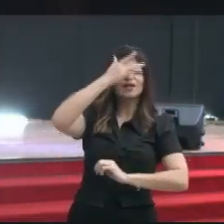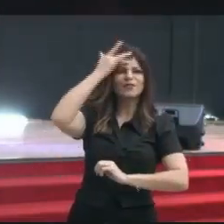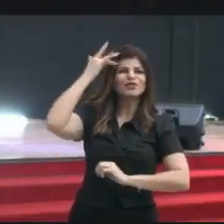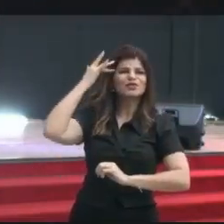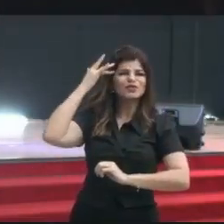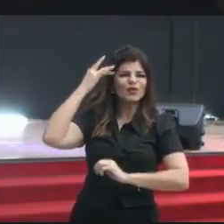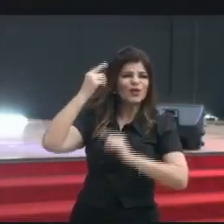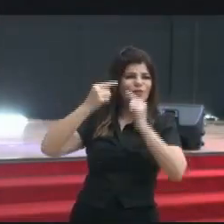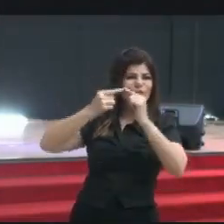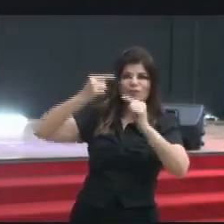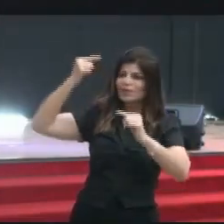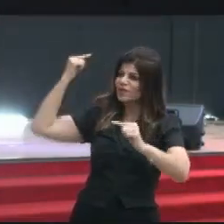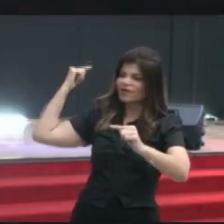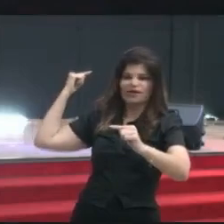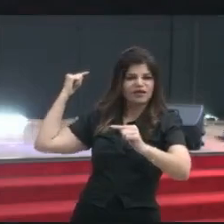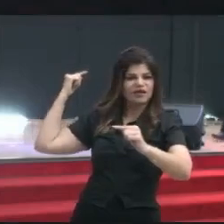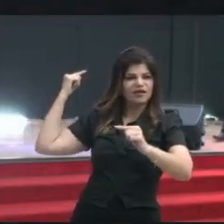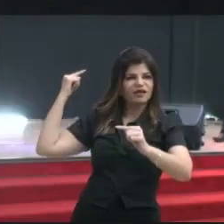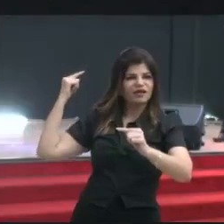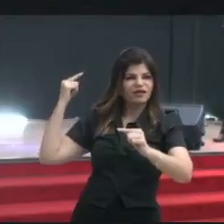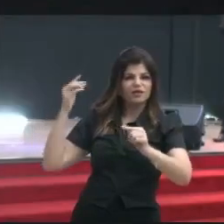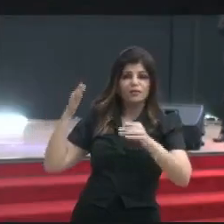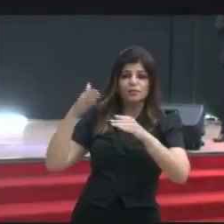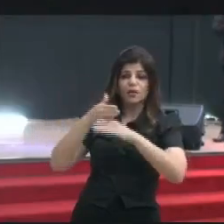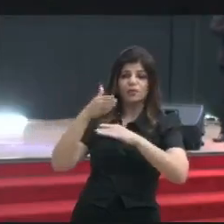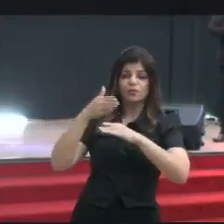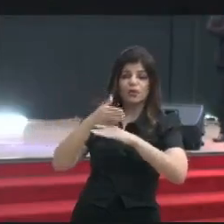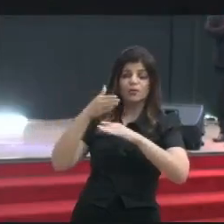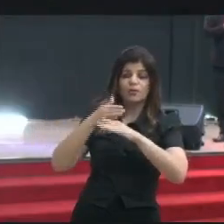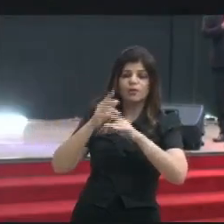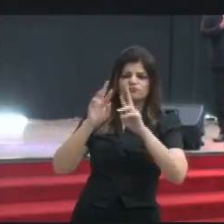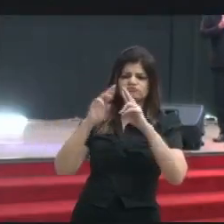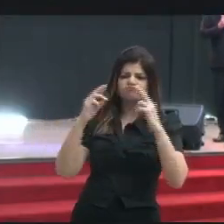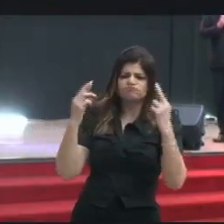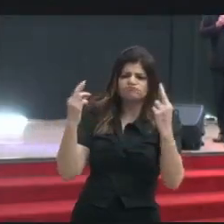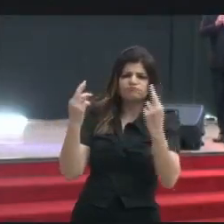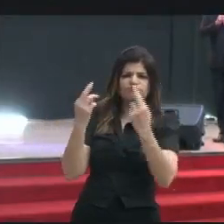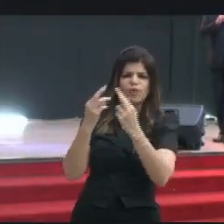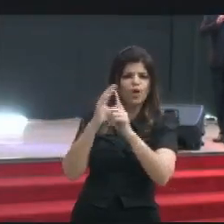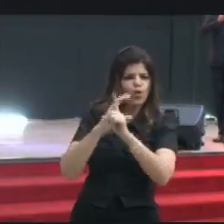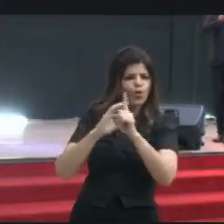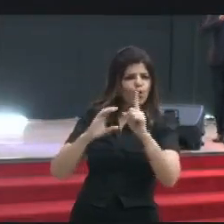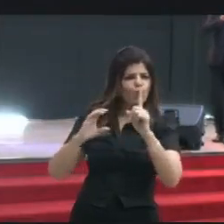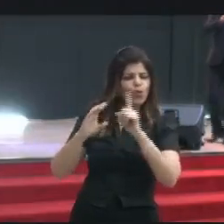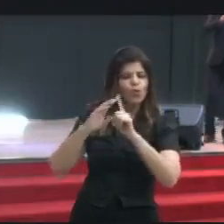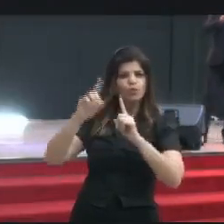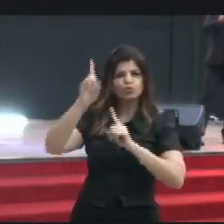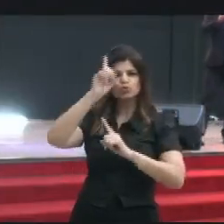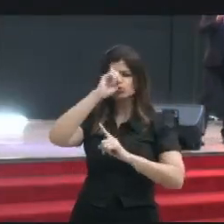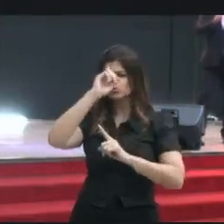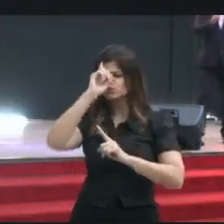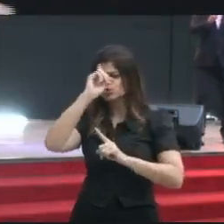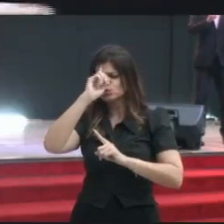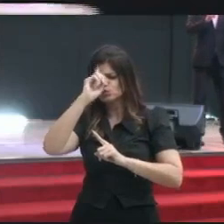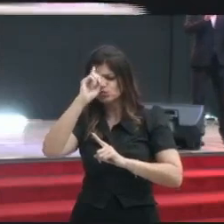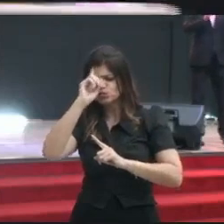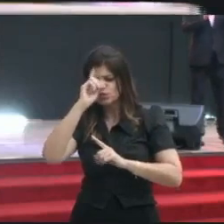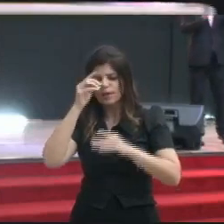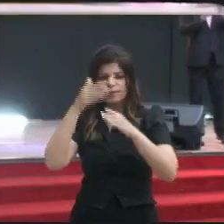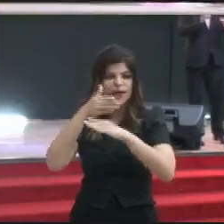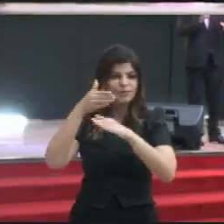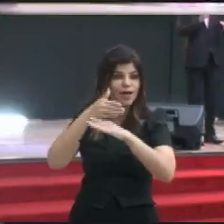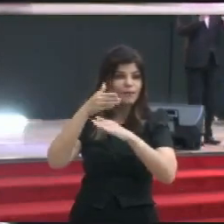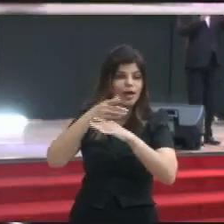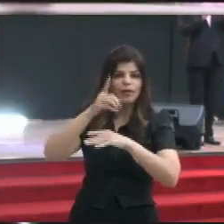cristãos, eles se reuniam todos os dias, e todos os dias